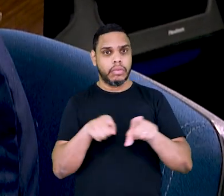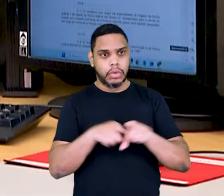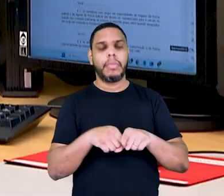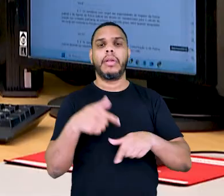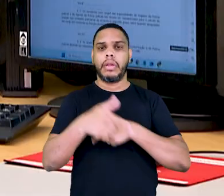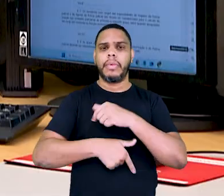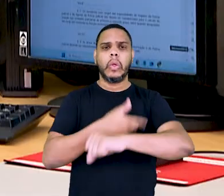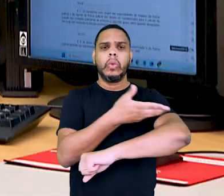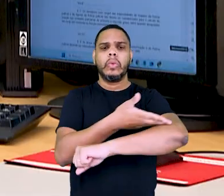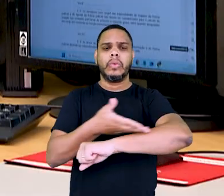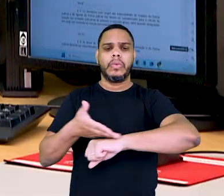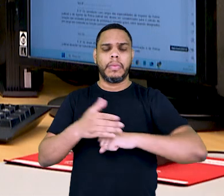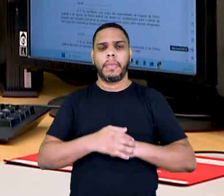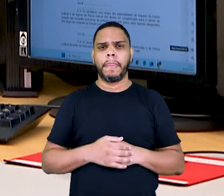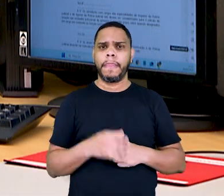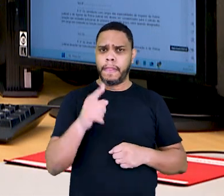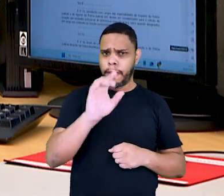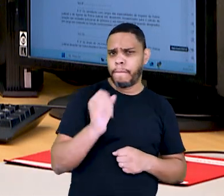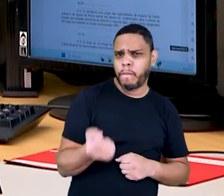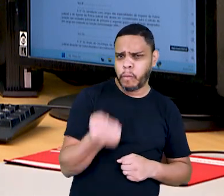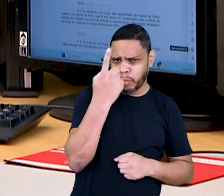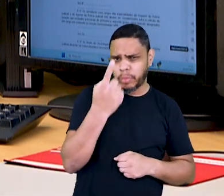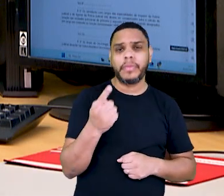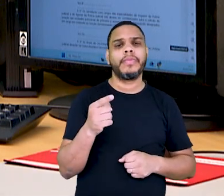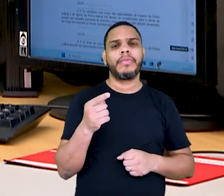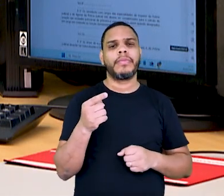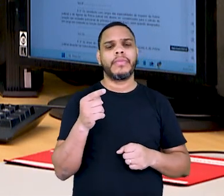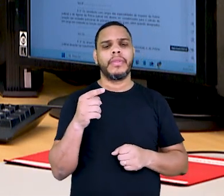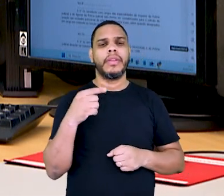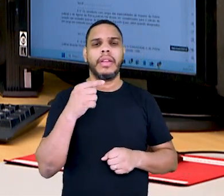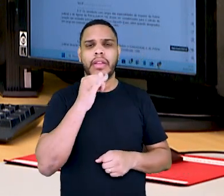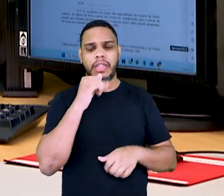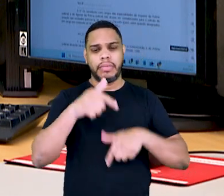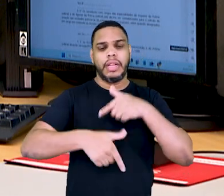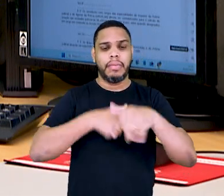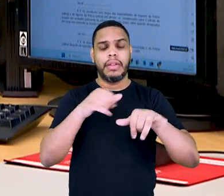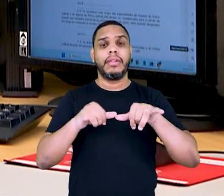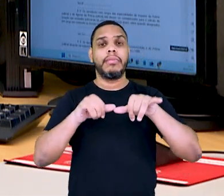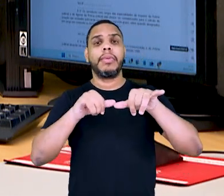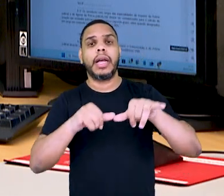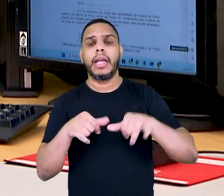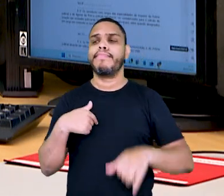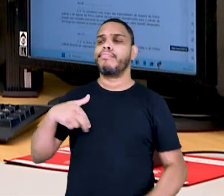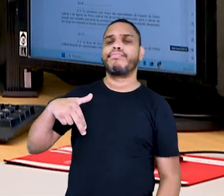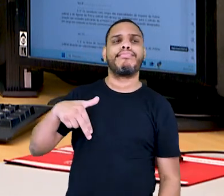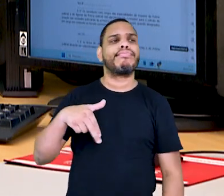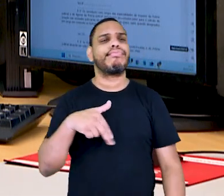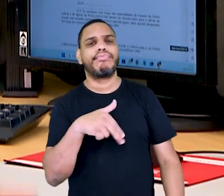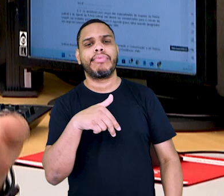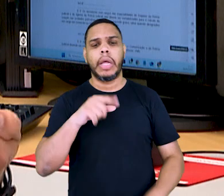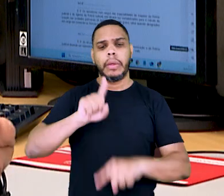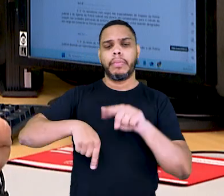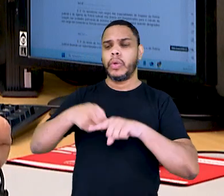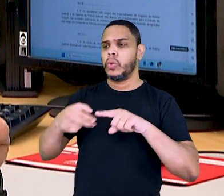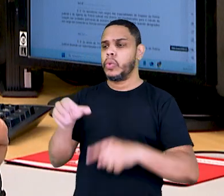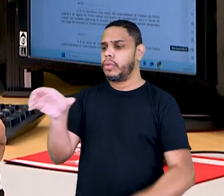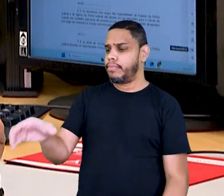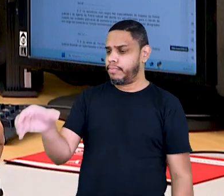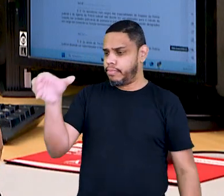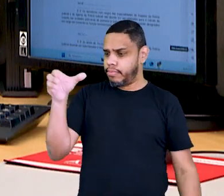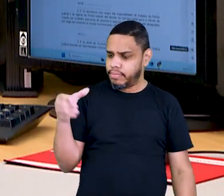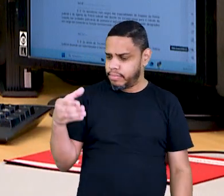hábito. Engraçado que você, sei lá, está no mercado, aí você pega um produto, aí você vai